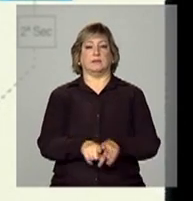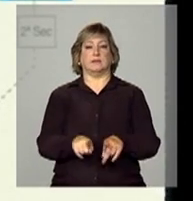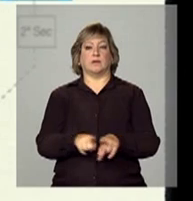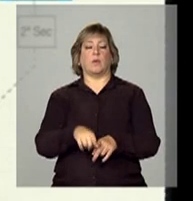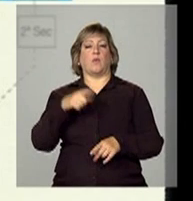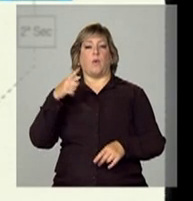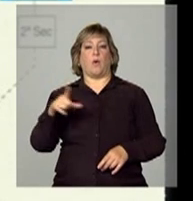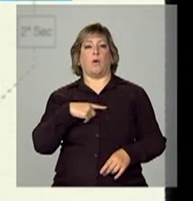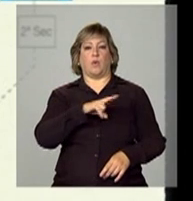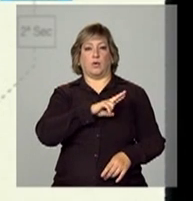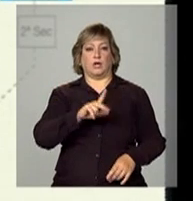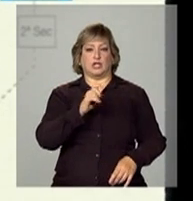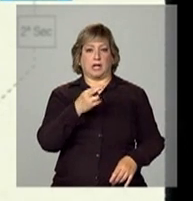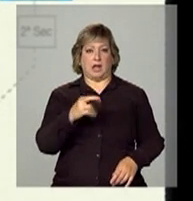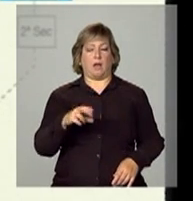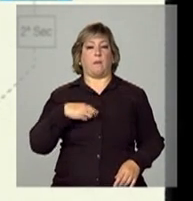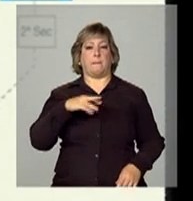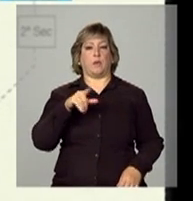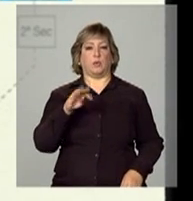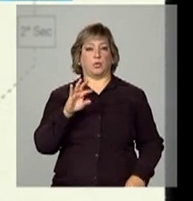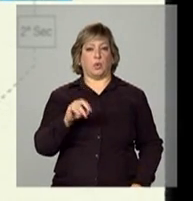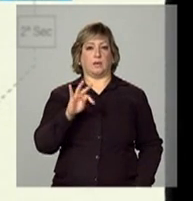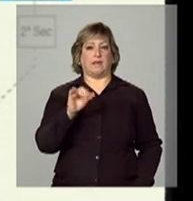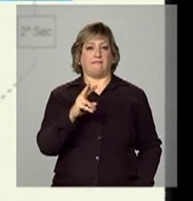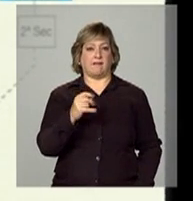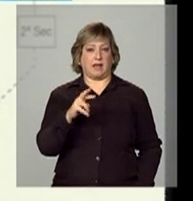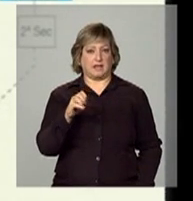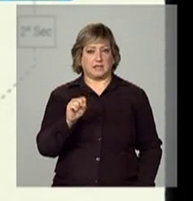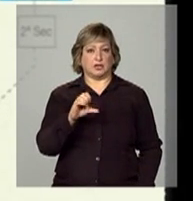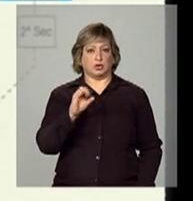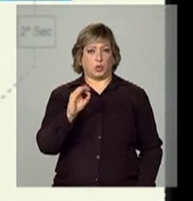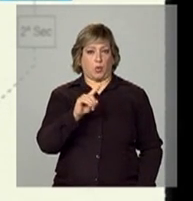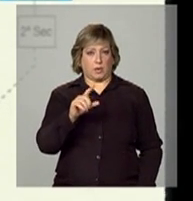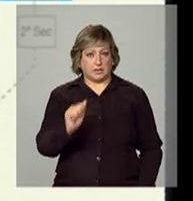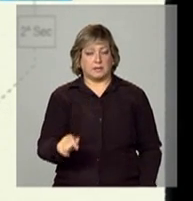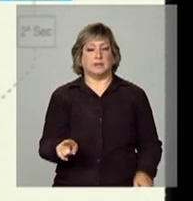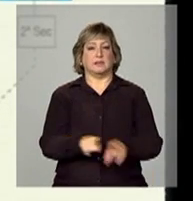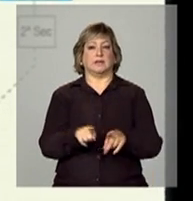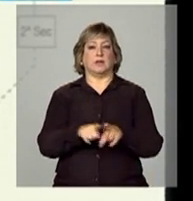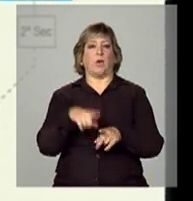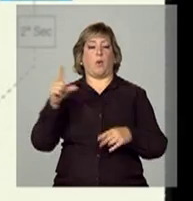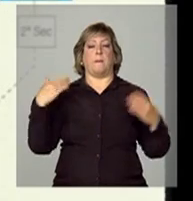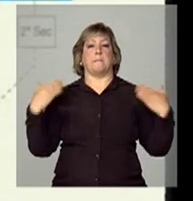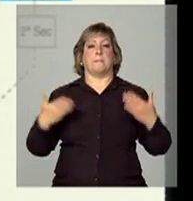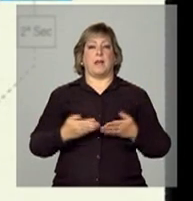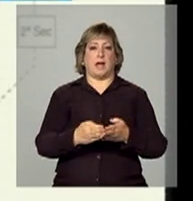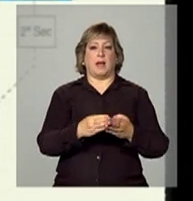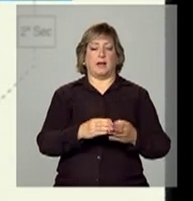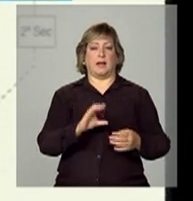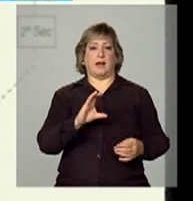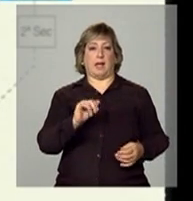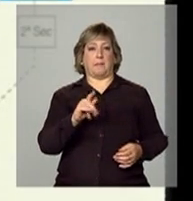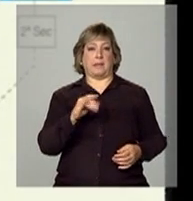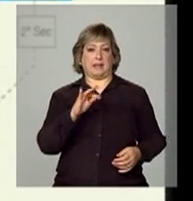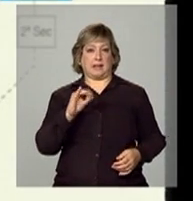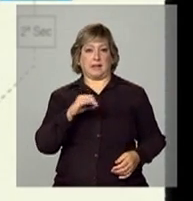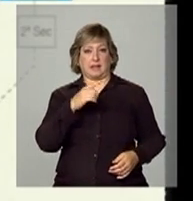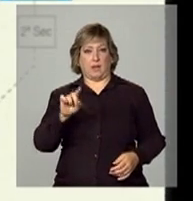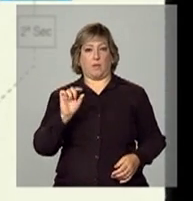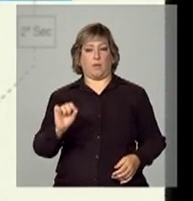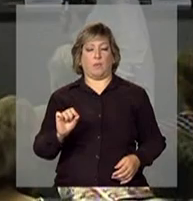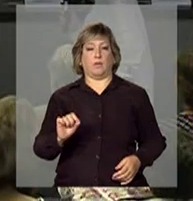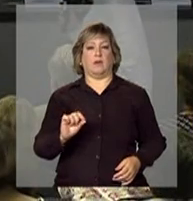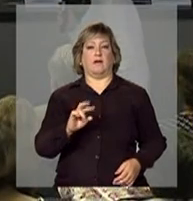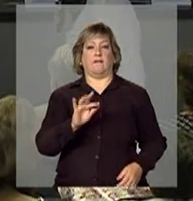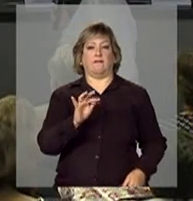Informações do Exército, General Milton Tavares de Souza. Comandante do Centro de Informações da Marinha, Capitão de Mar e Guerra, Fernando